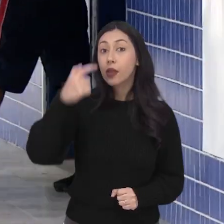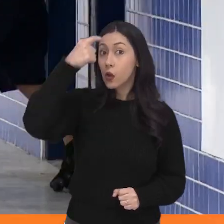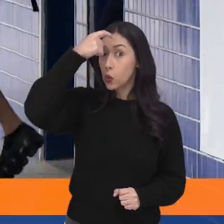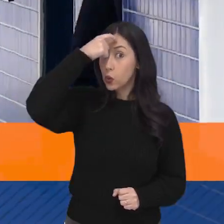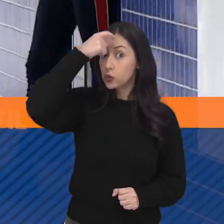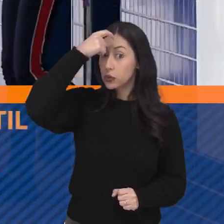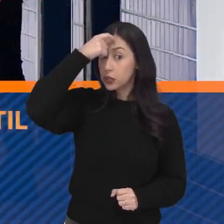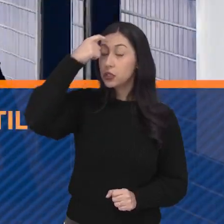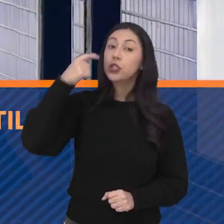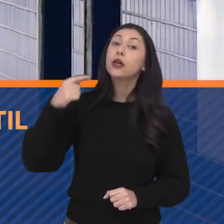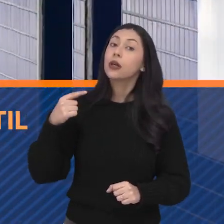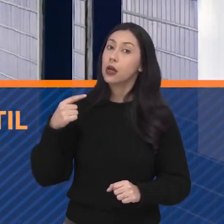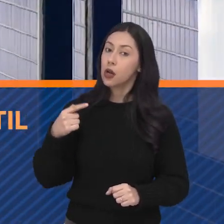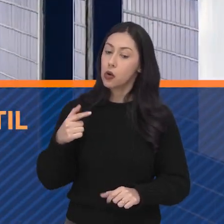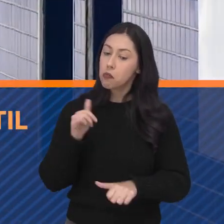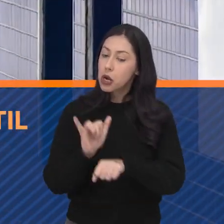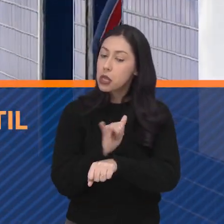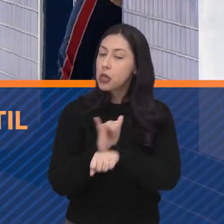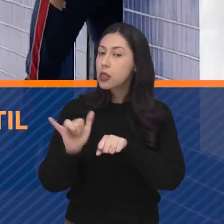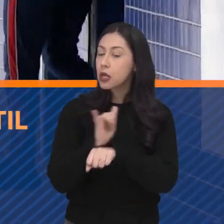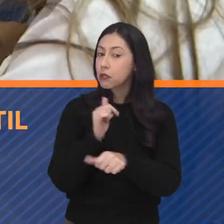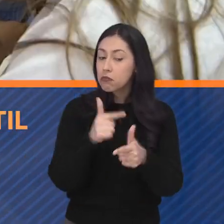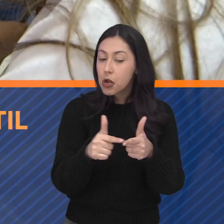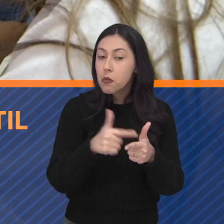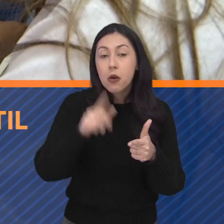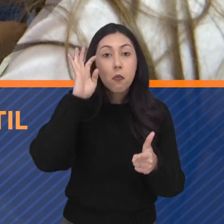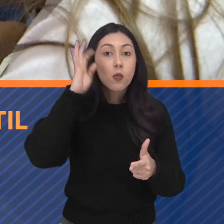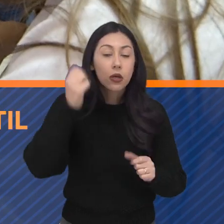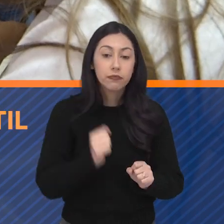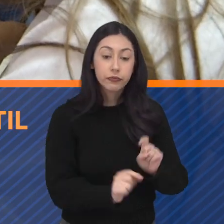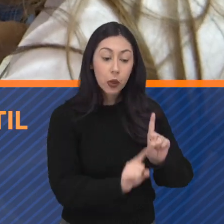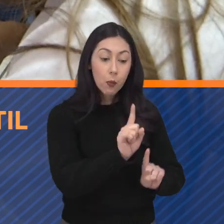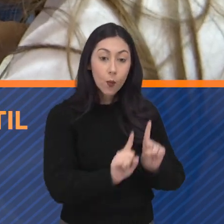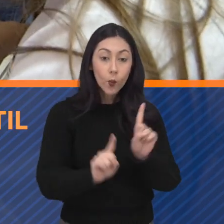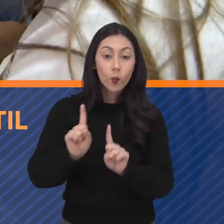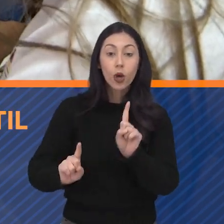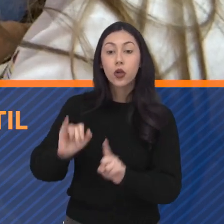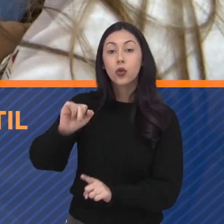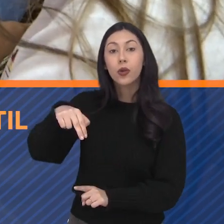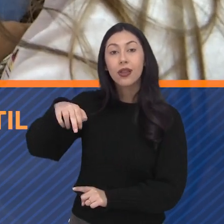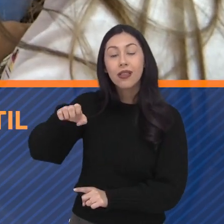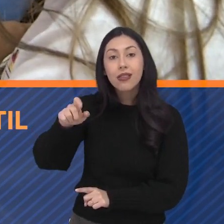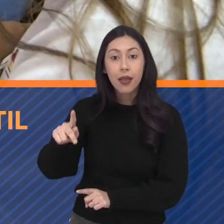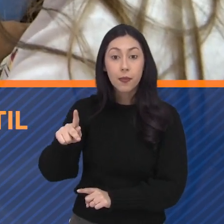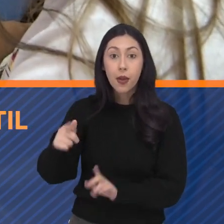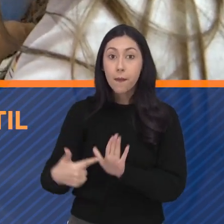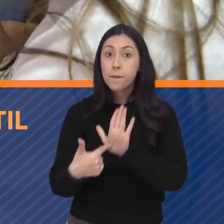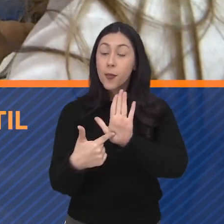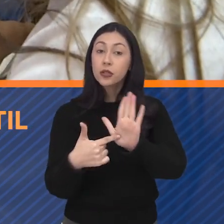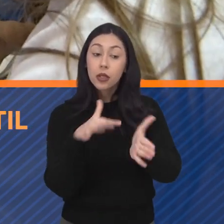mais. Conscientizar é parte da solução. De acordo com o censo escolar do INEP, as